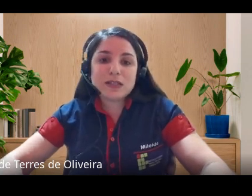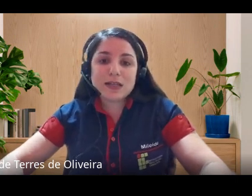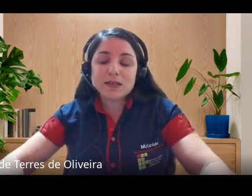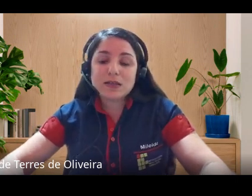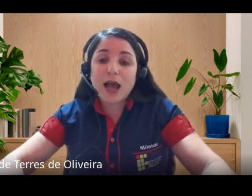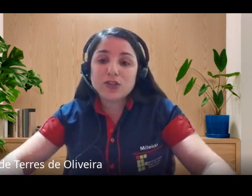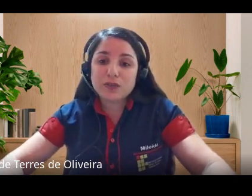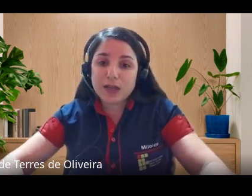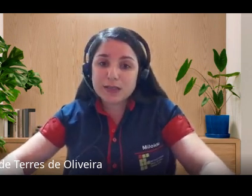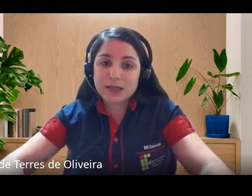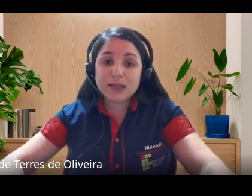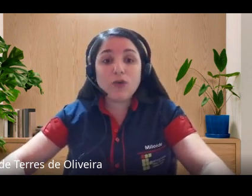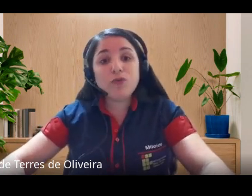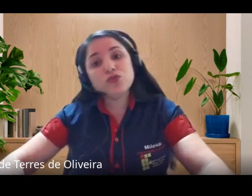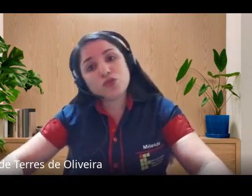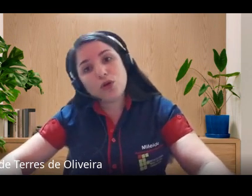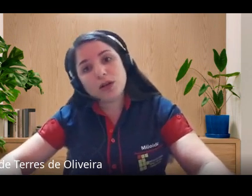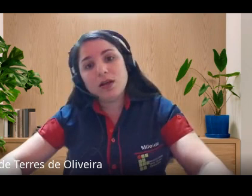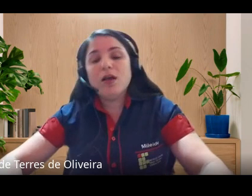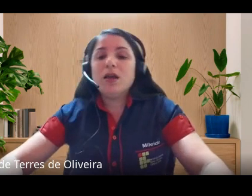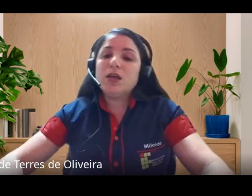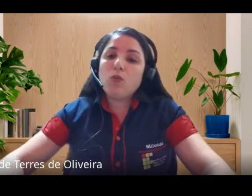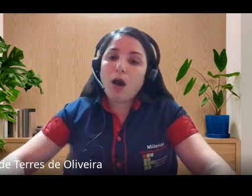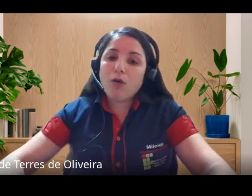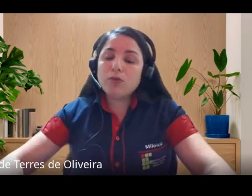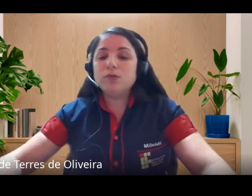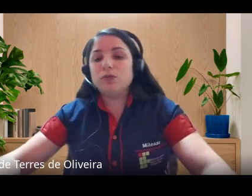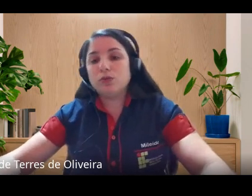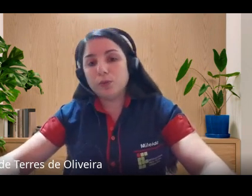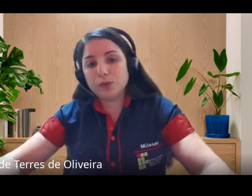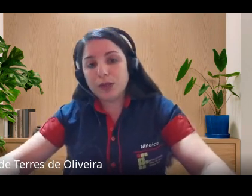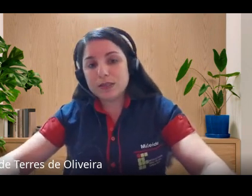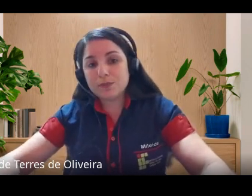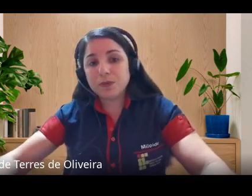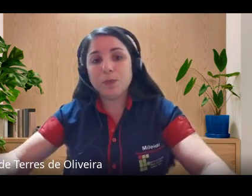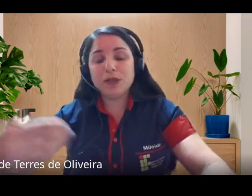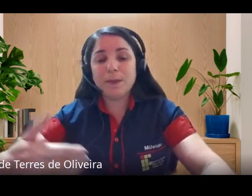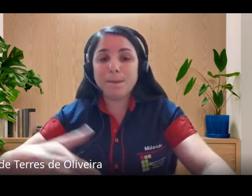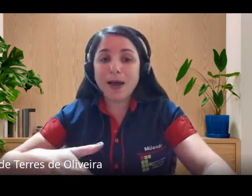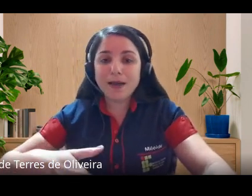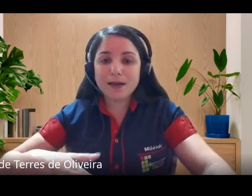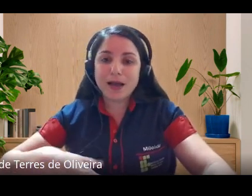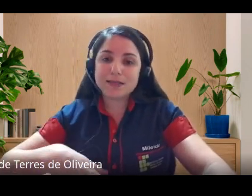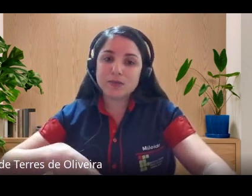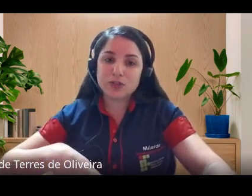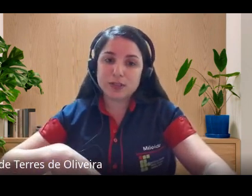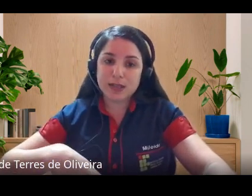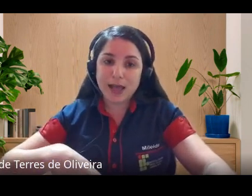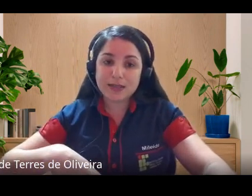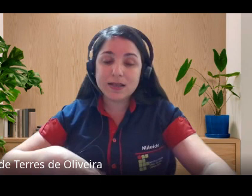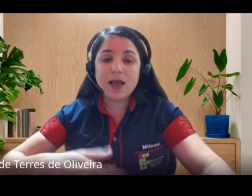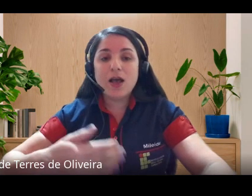de sinais. A diferença é que não funciona igual no português. Porque para as línguas